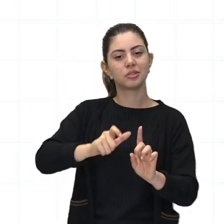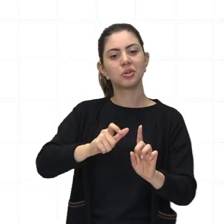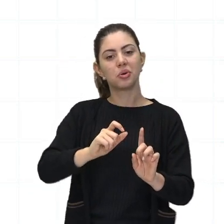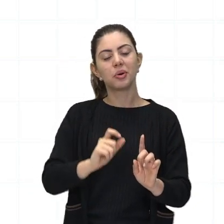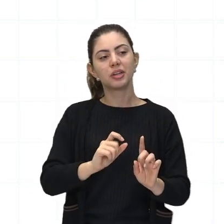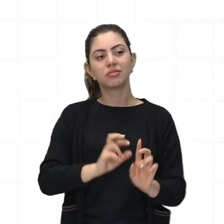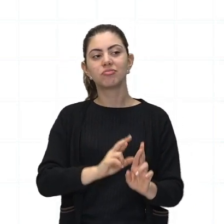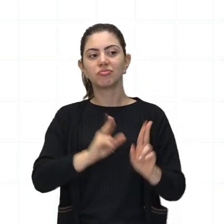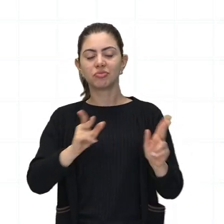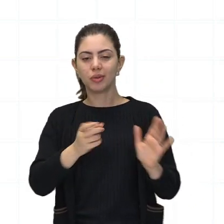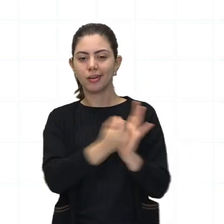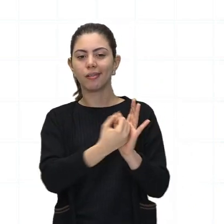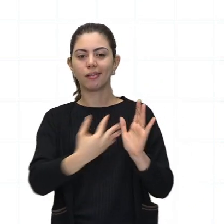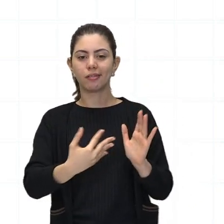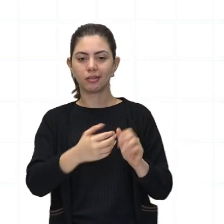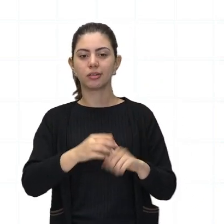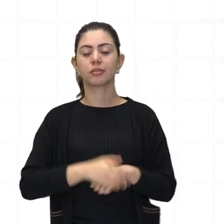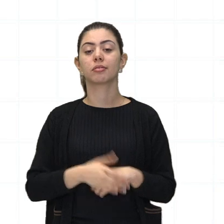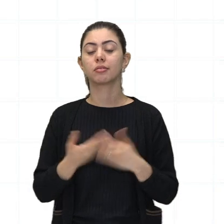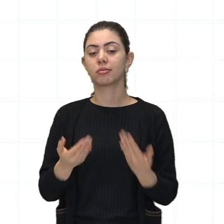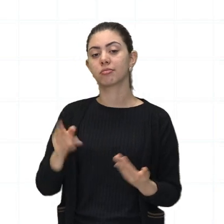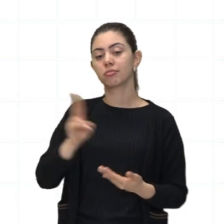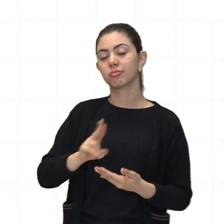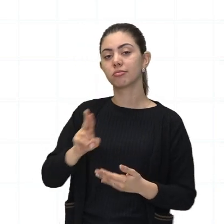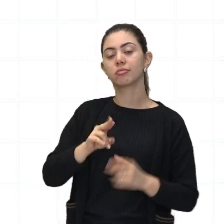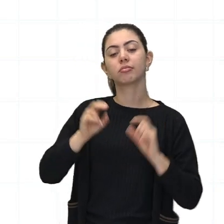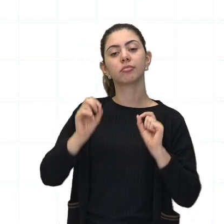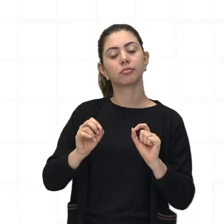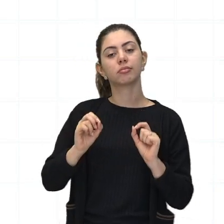peculiares, geralmente utilizando elementos